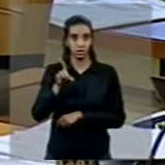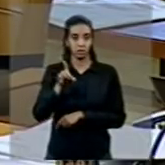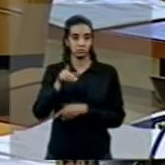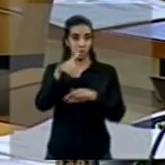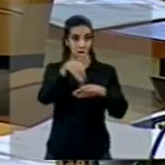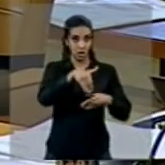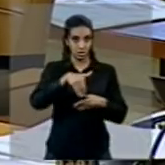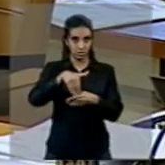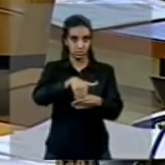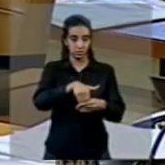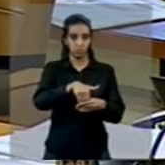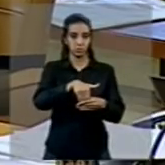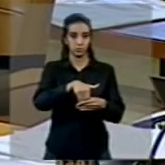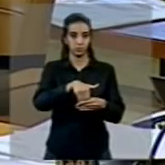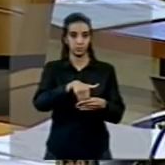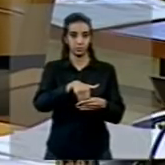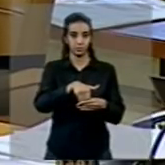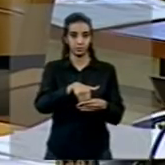eleições,